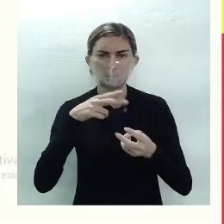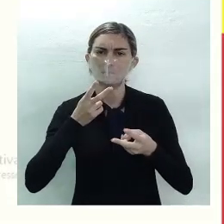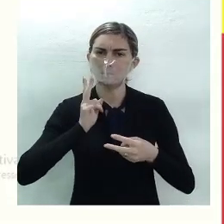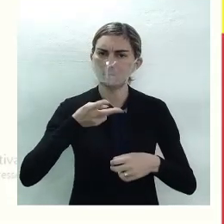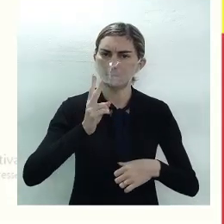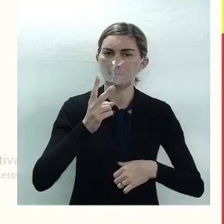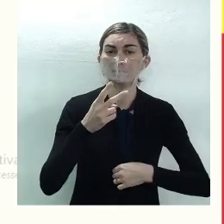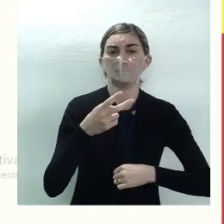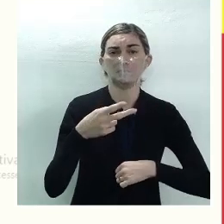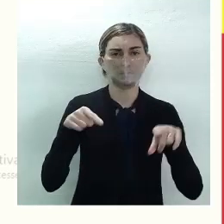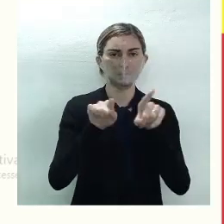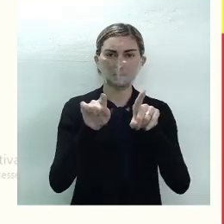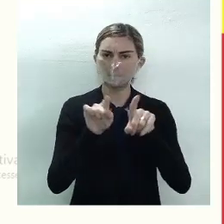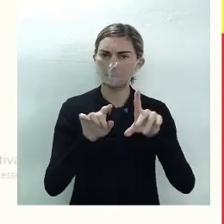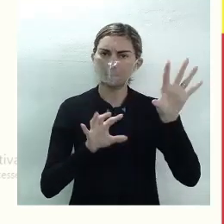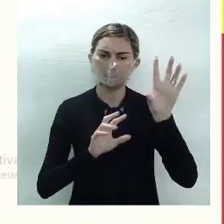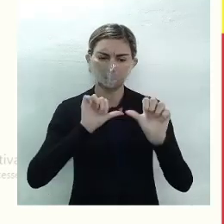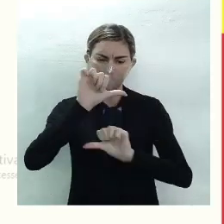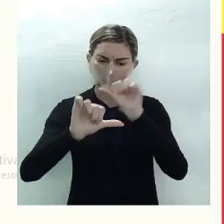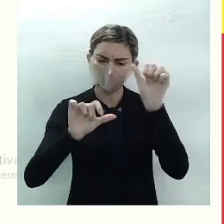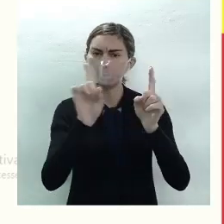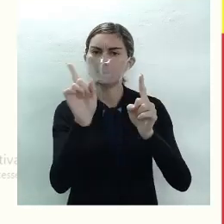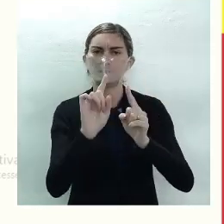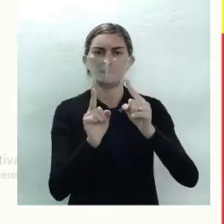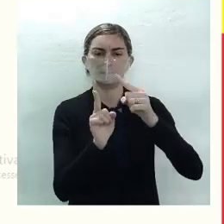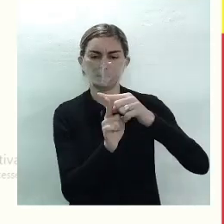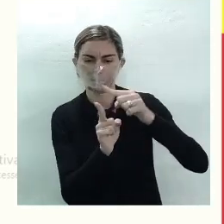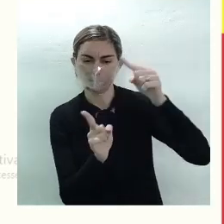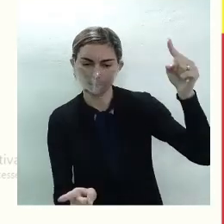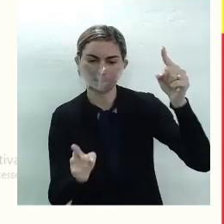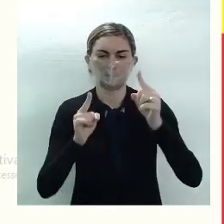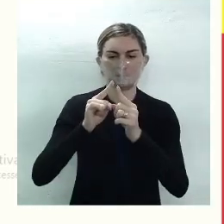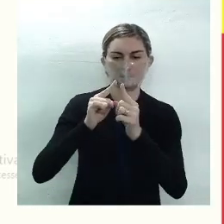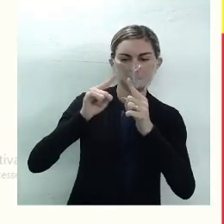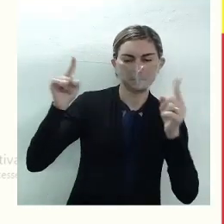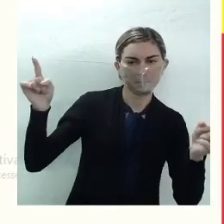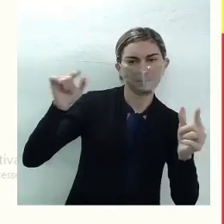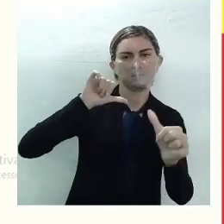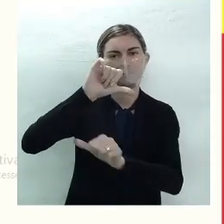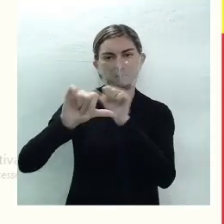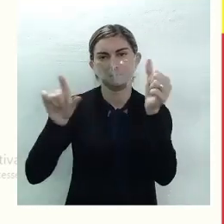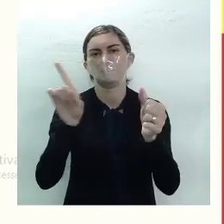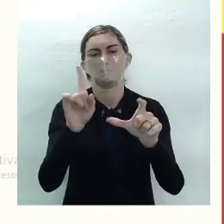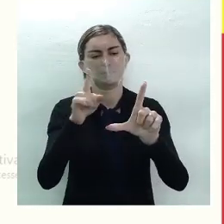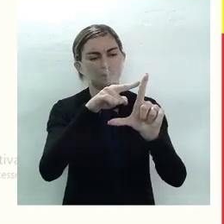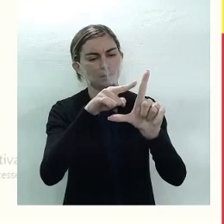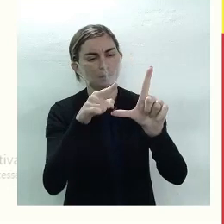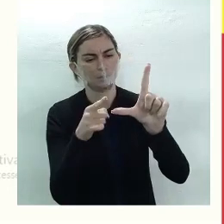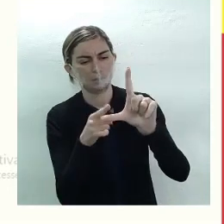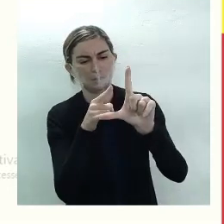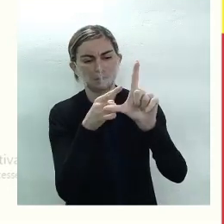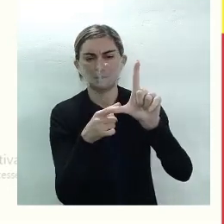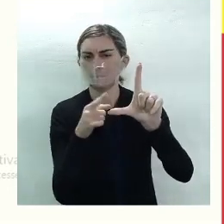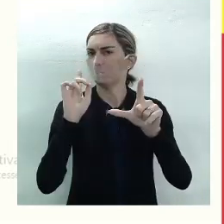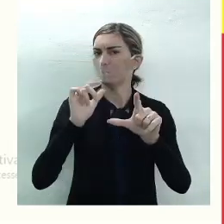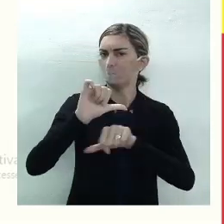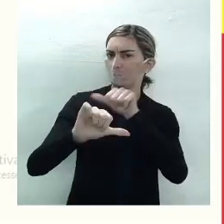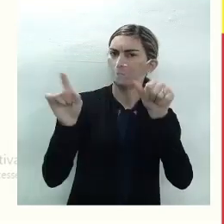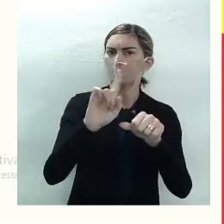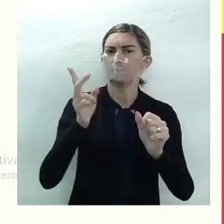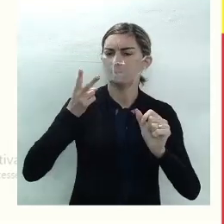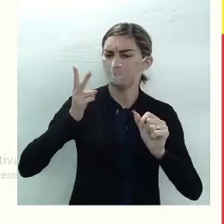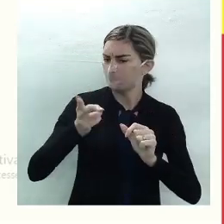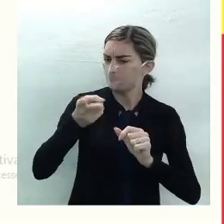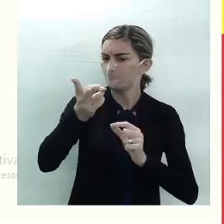e também o formato também não muda. Então, o tamanho do lado não muda, os ângulos não mudam, permanece o